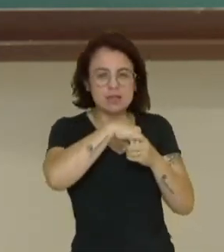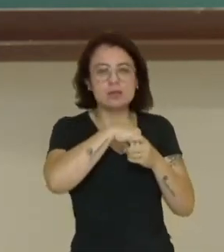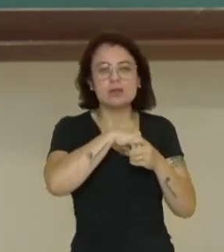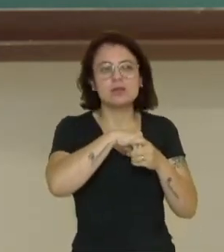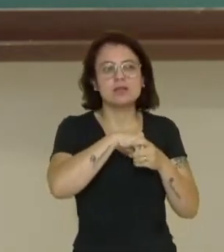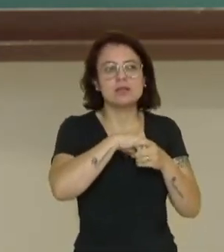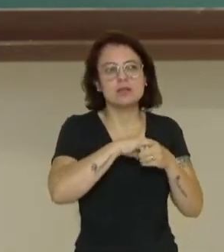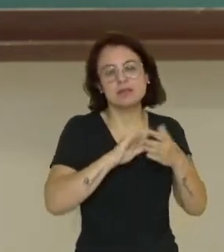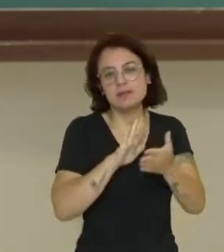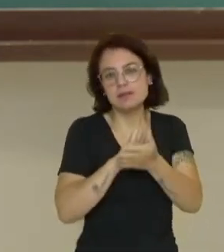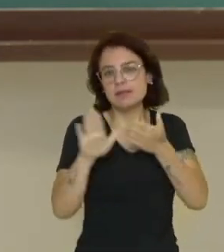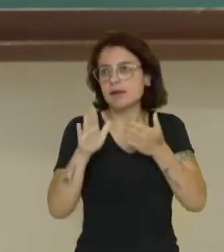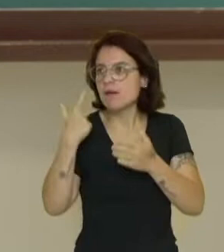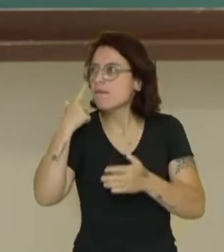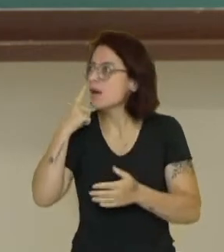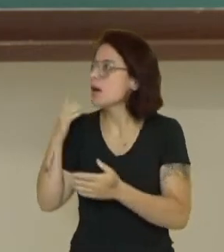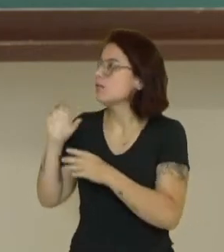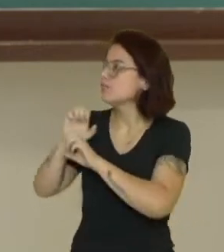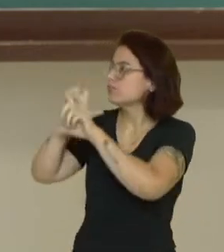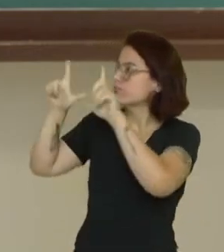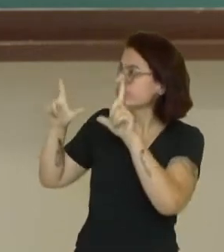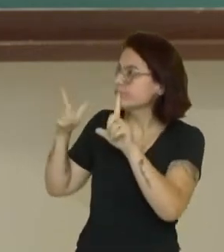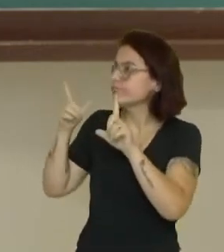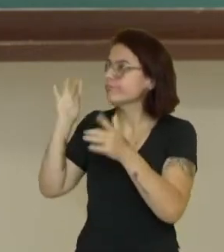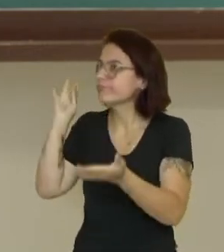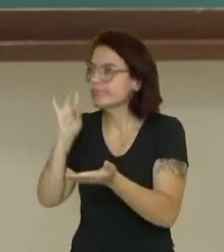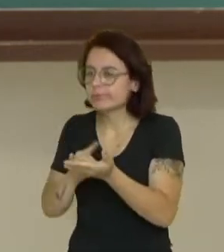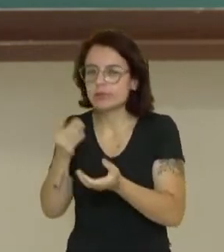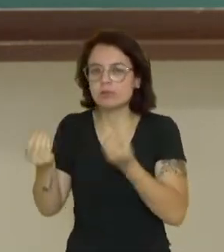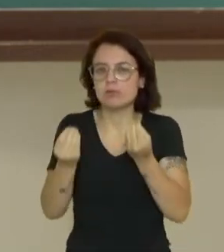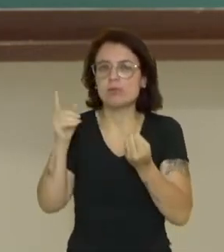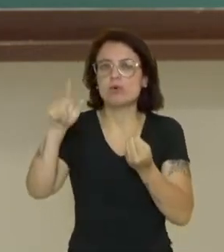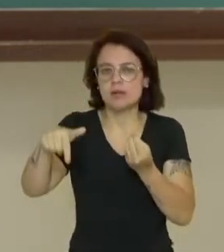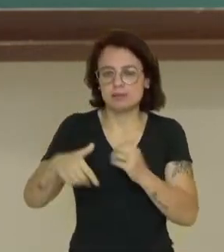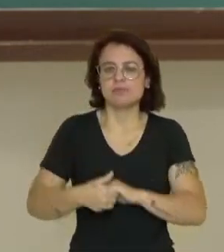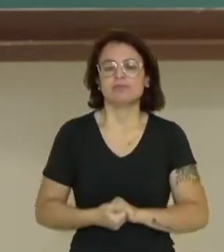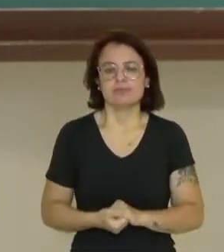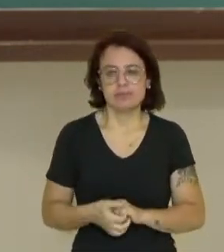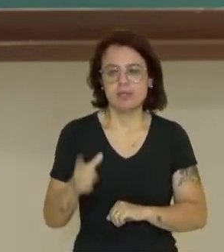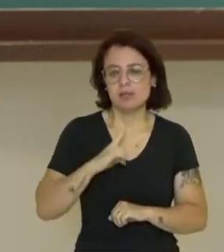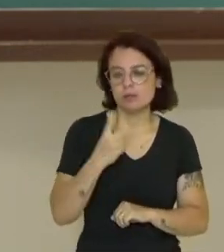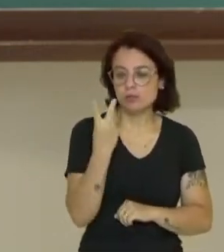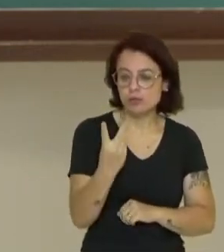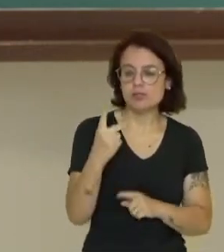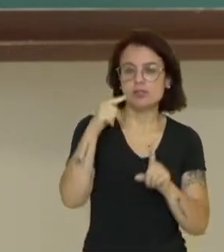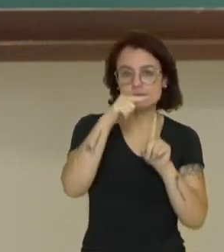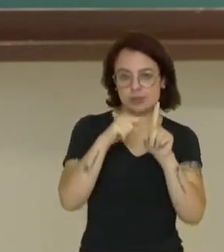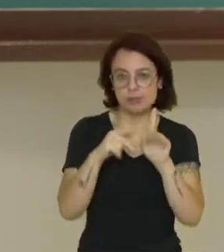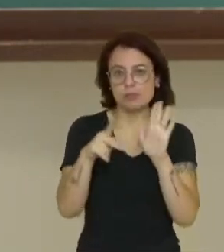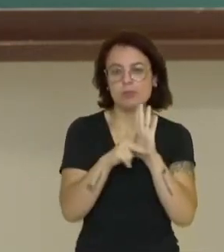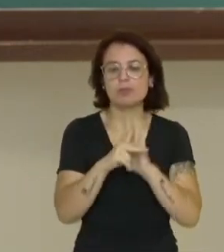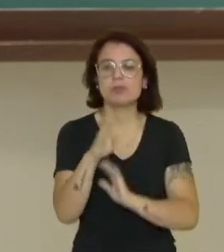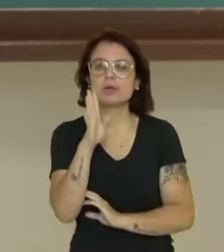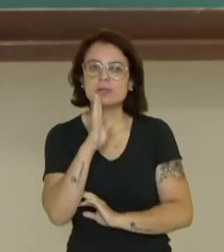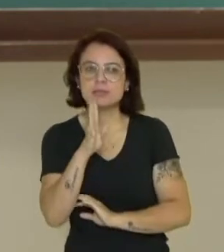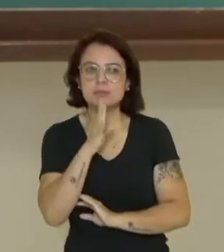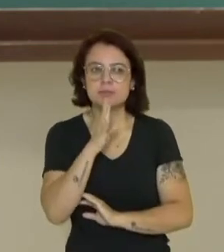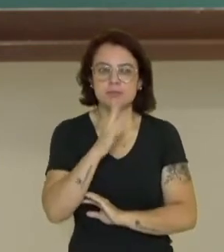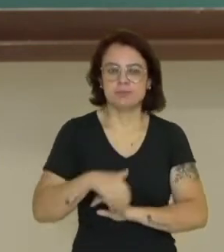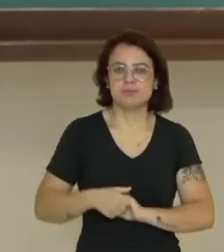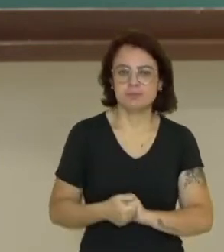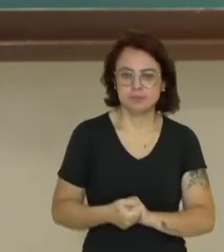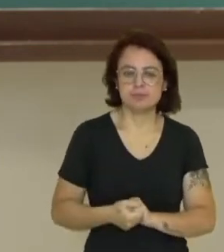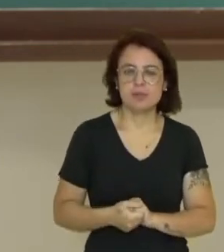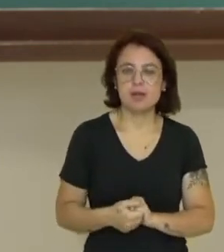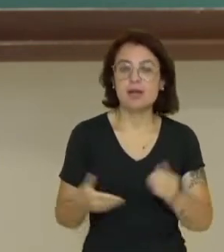ela sai e vê a realidade tal qual ela é, né? Então há ali dois tipos de conhecimento. O das sombras, que agora a